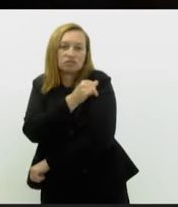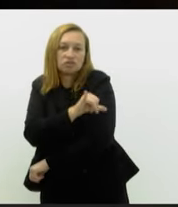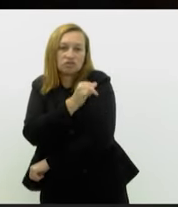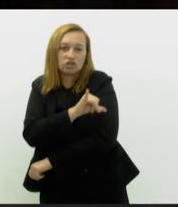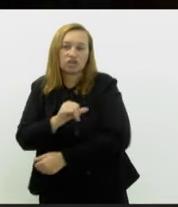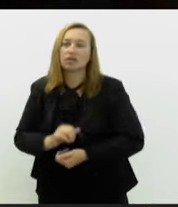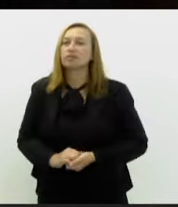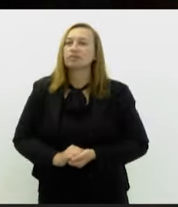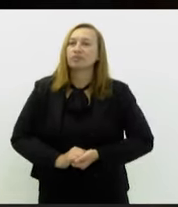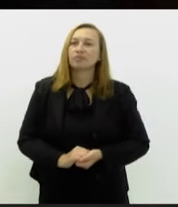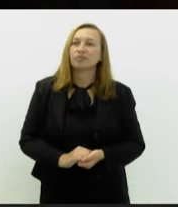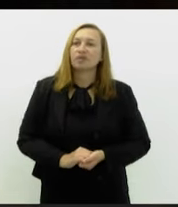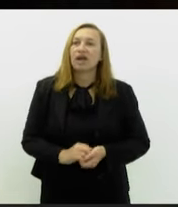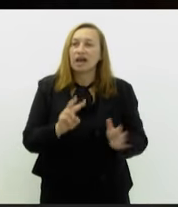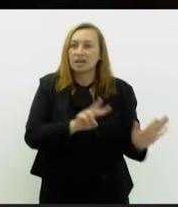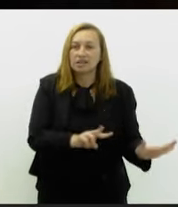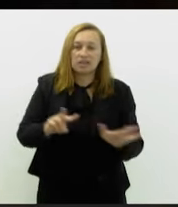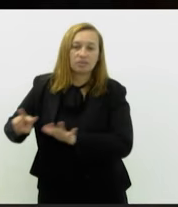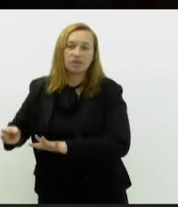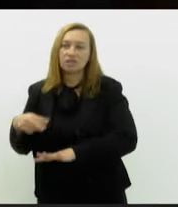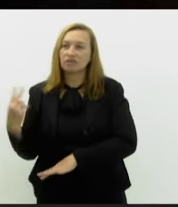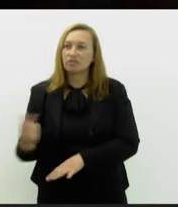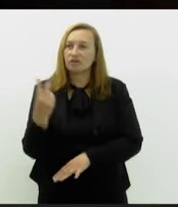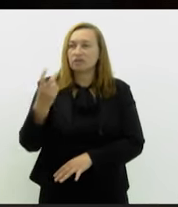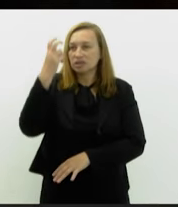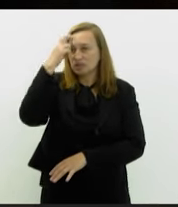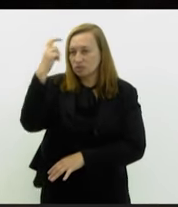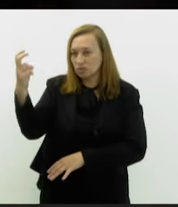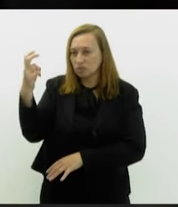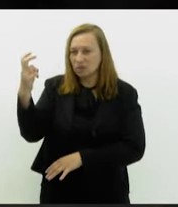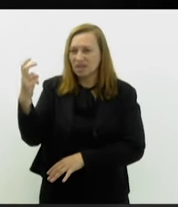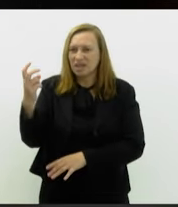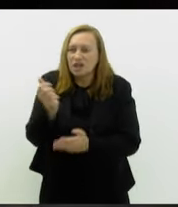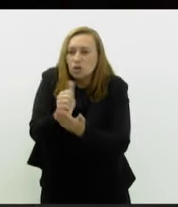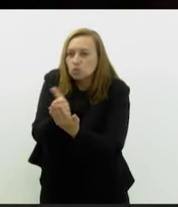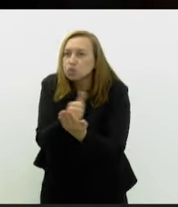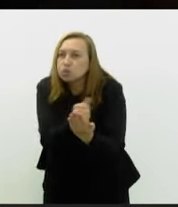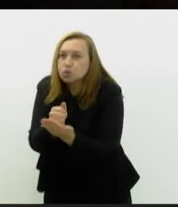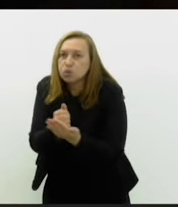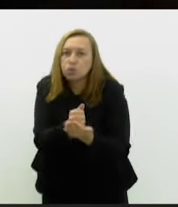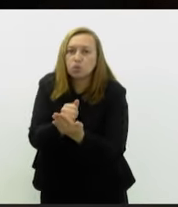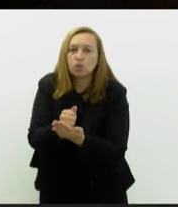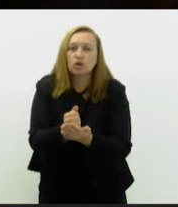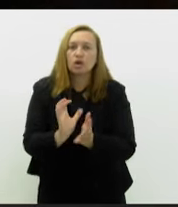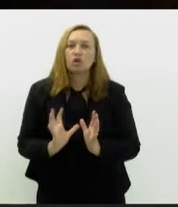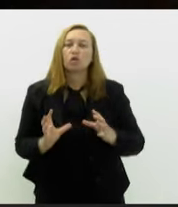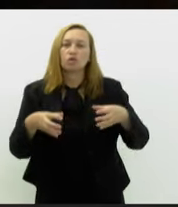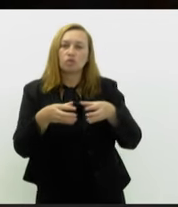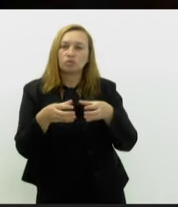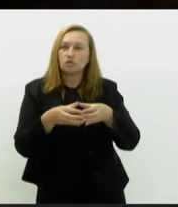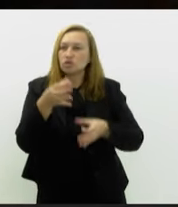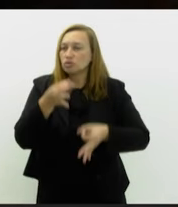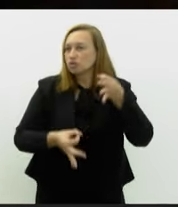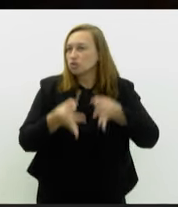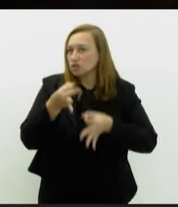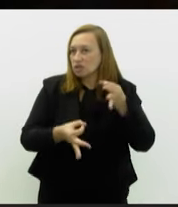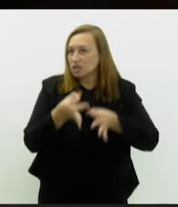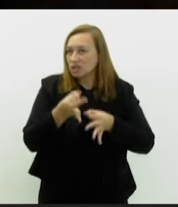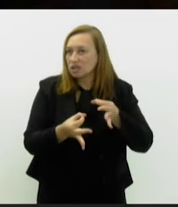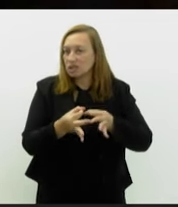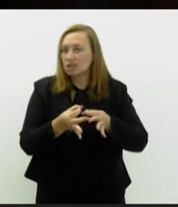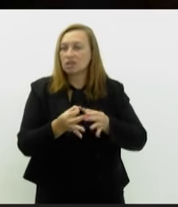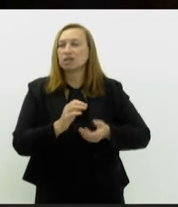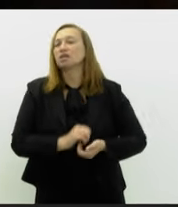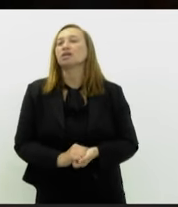do Estado do Rio de Janeiro a Semana de Valorização da Cultura Gamer. Pareceres das comissões de Constituição e Justiça pela